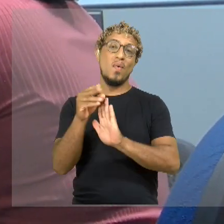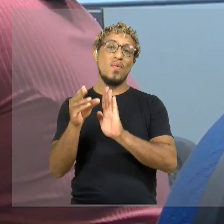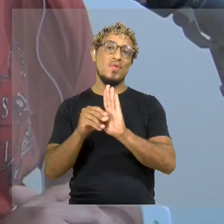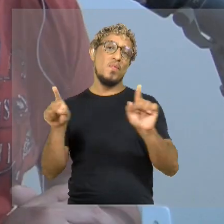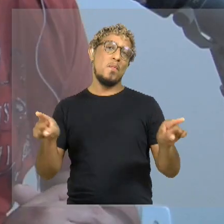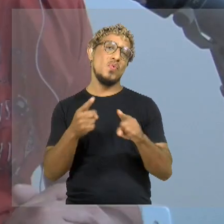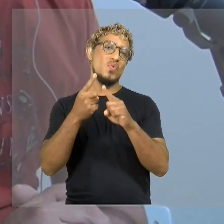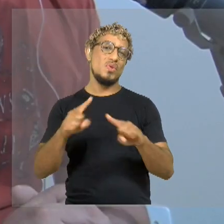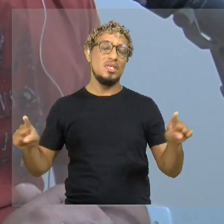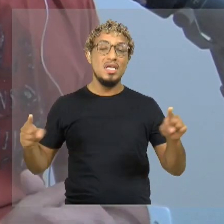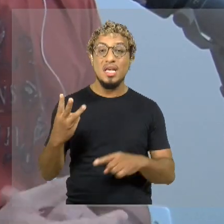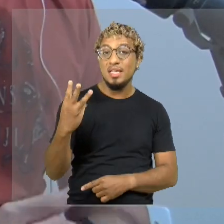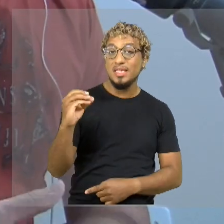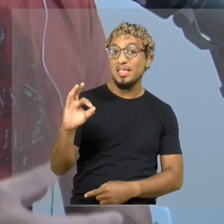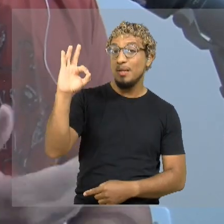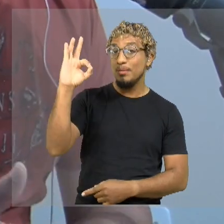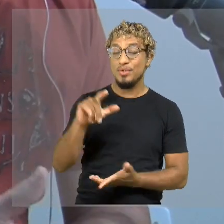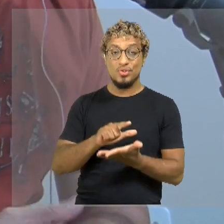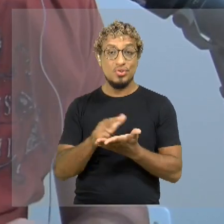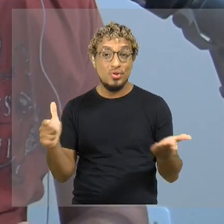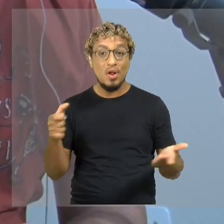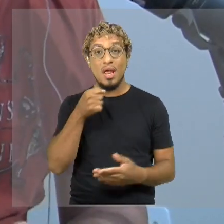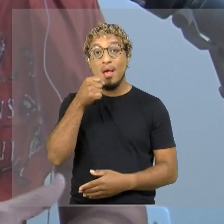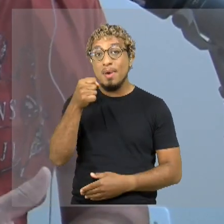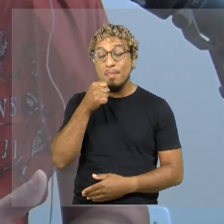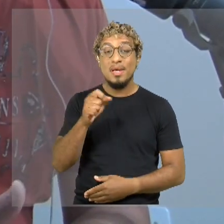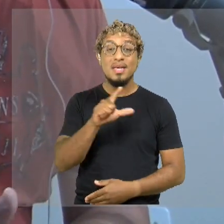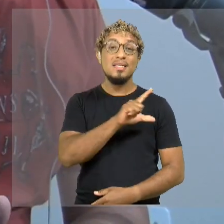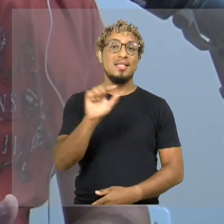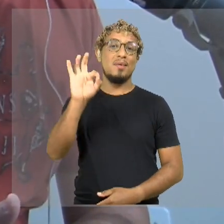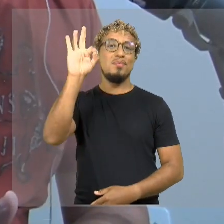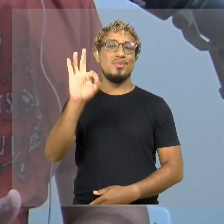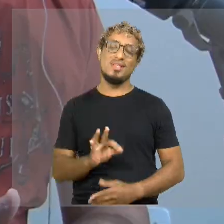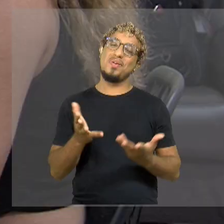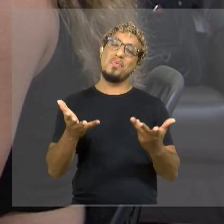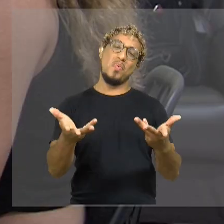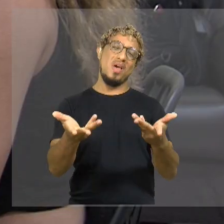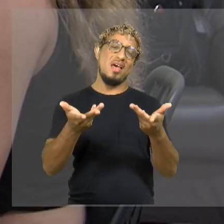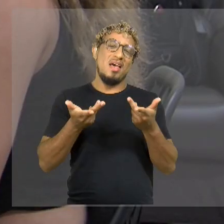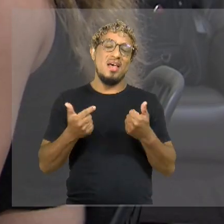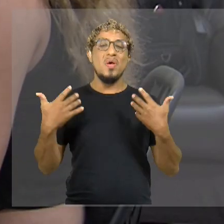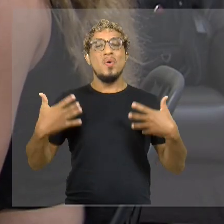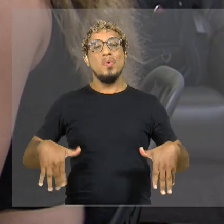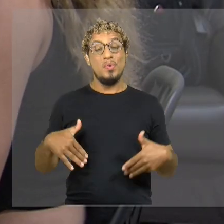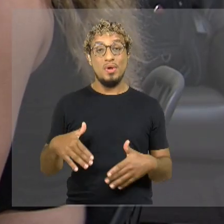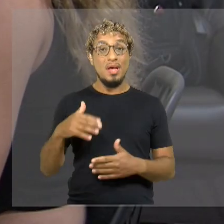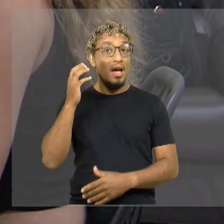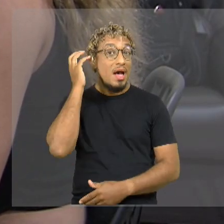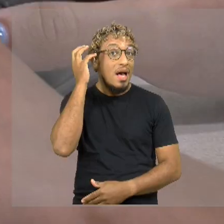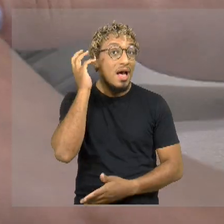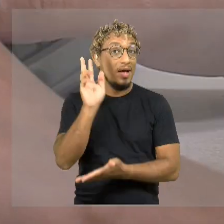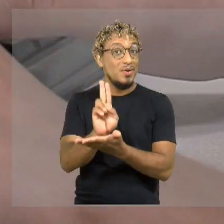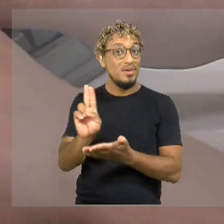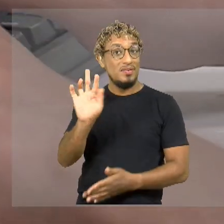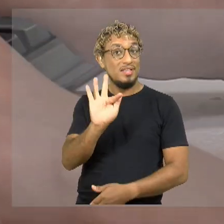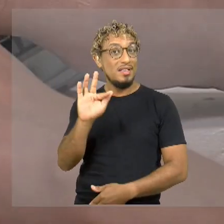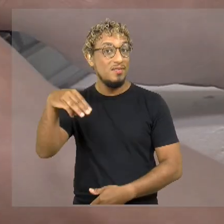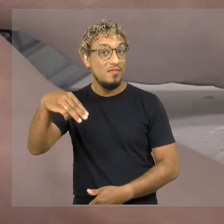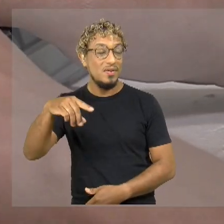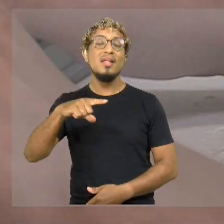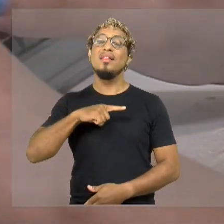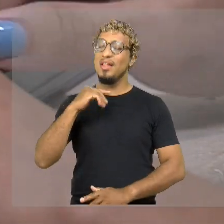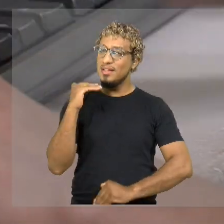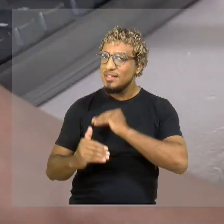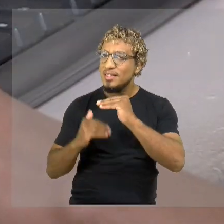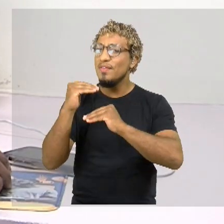musical, 30% de jornalismo e 100% de qualidade. A Rádio Universidade FM também desenvolve